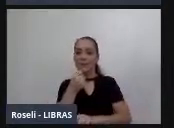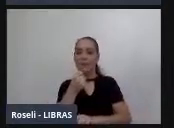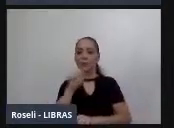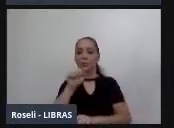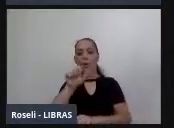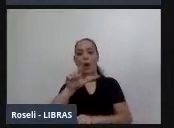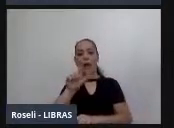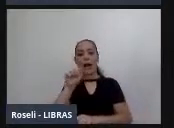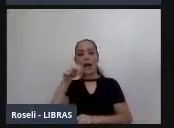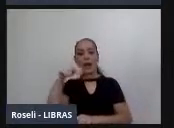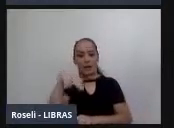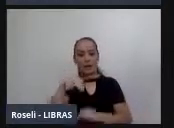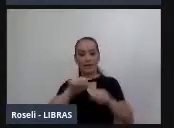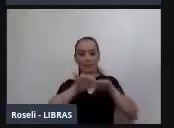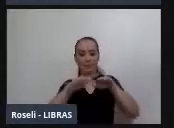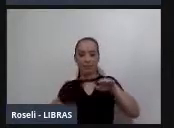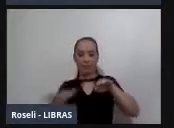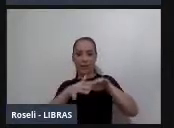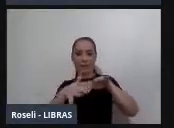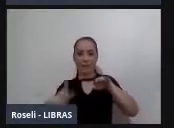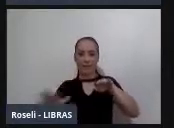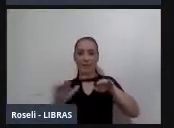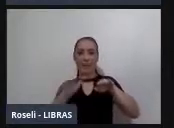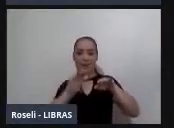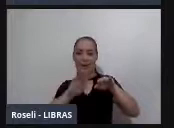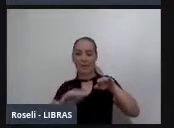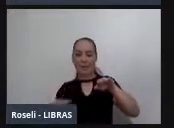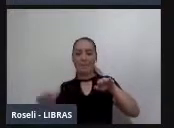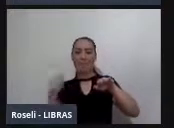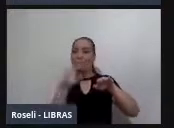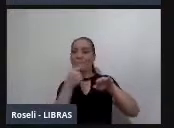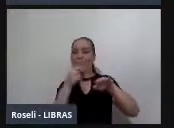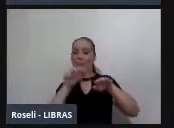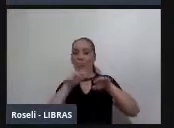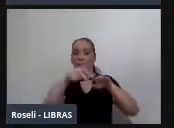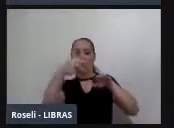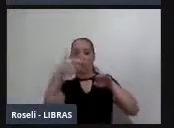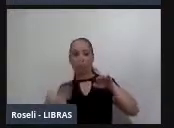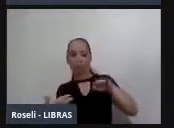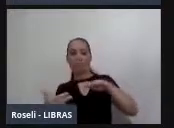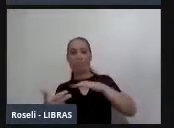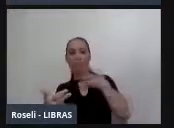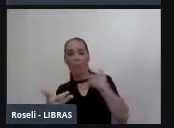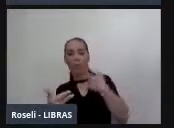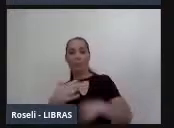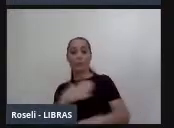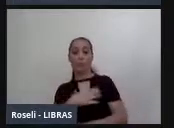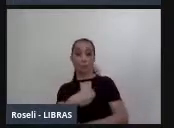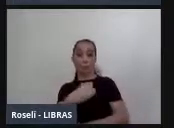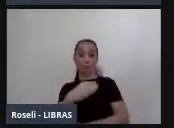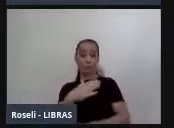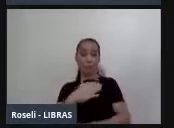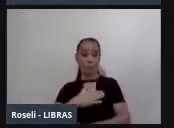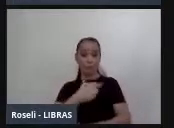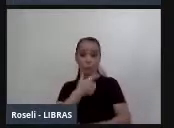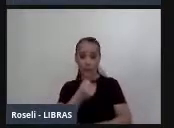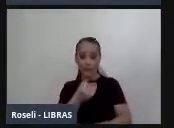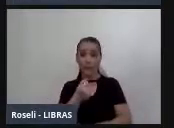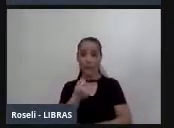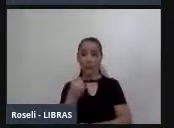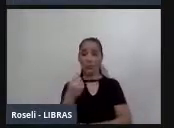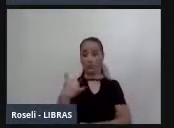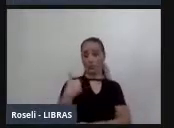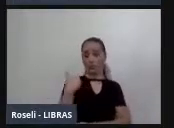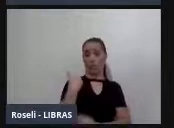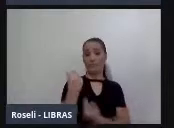Espanha, afogado, eu tinha, na época, meu filho tinha a mesma idade, meu filho tem 10 anos agora.